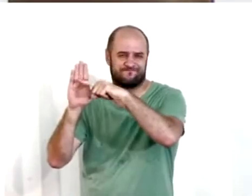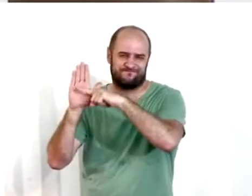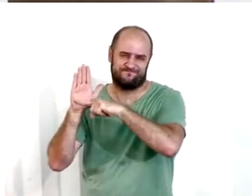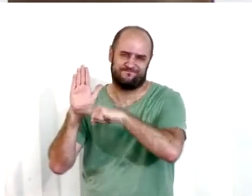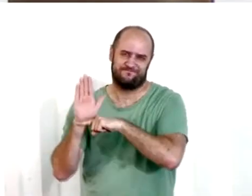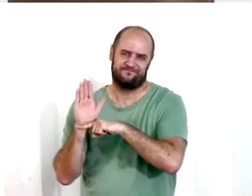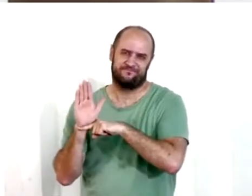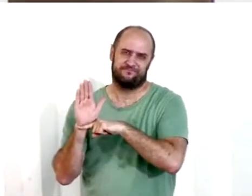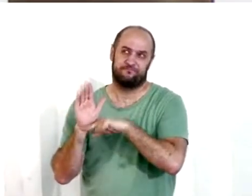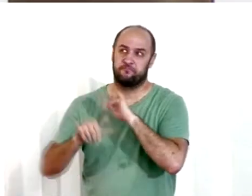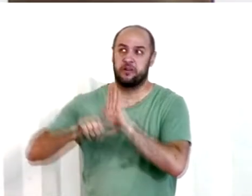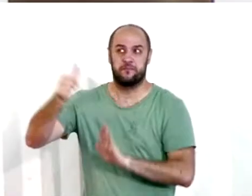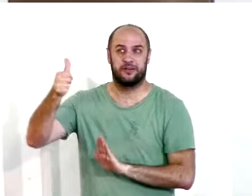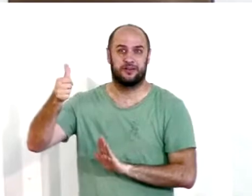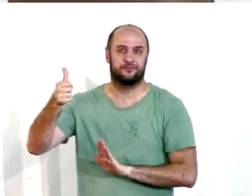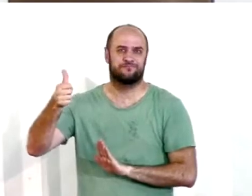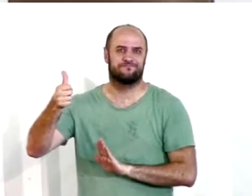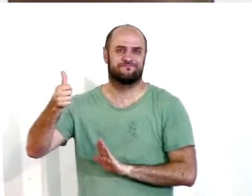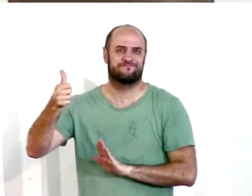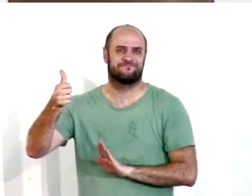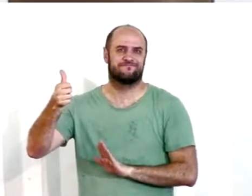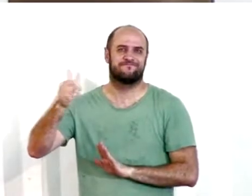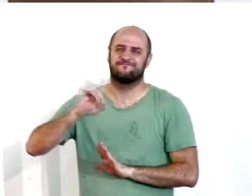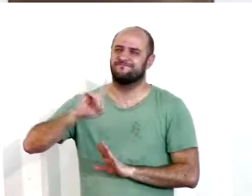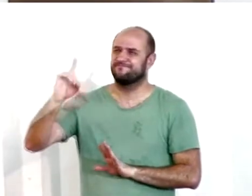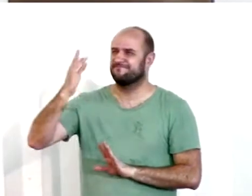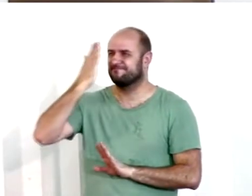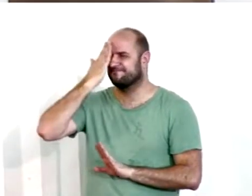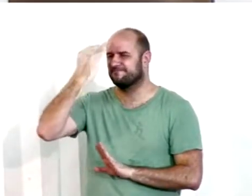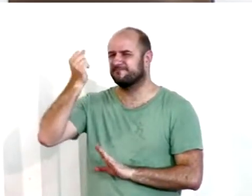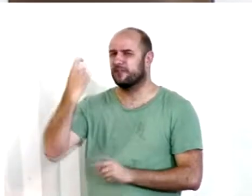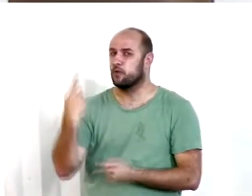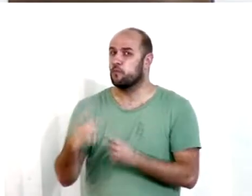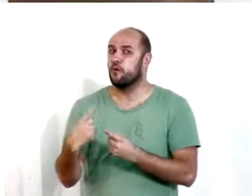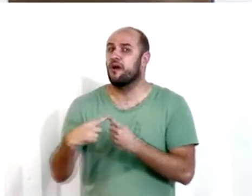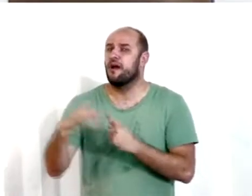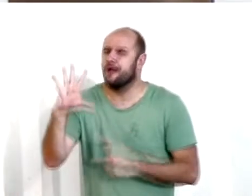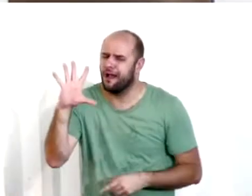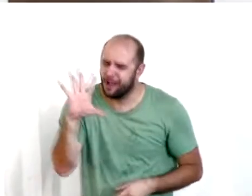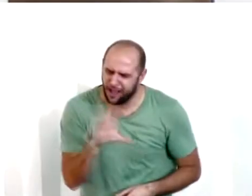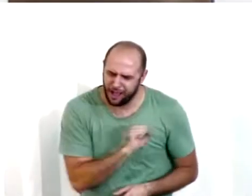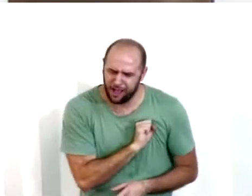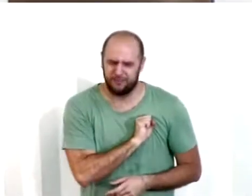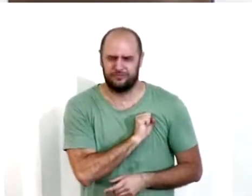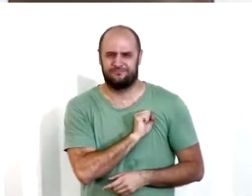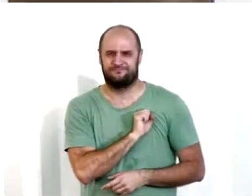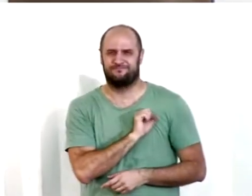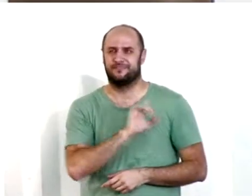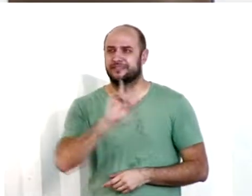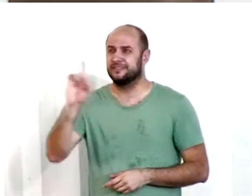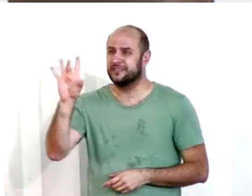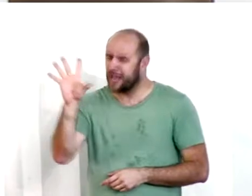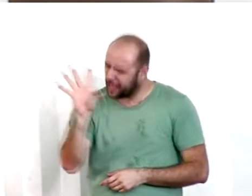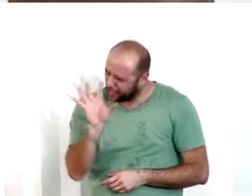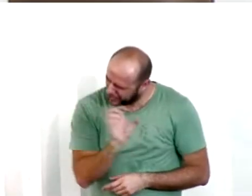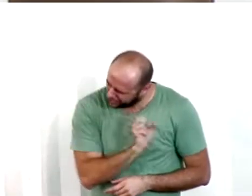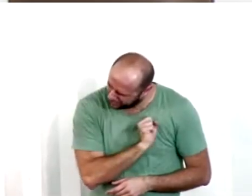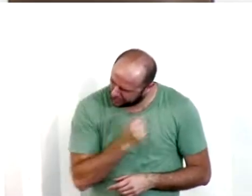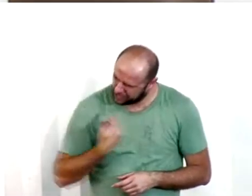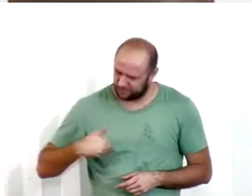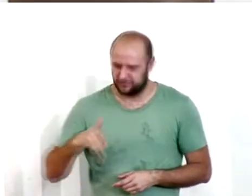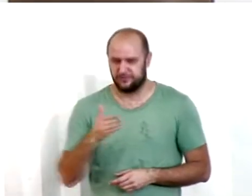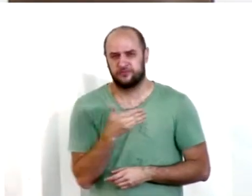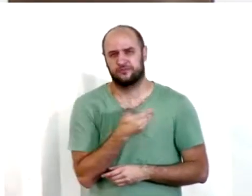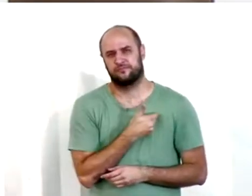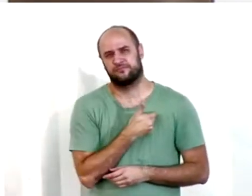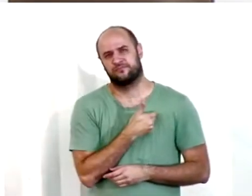Cristo Jesus. E tudo isso porque Ele ama quem Ele escolhe e quem